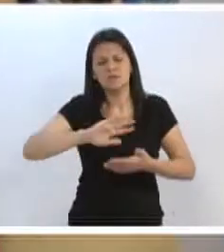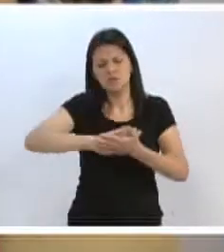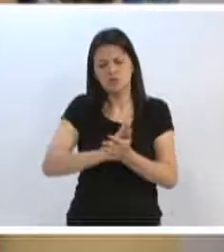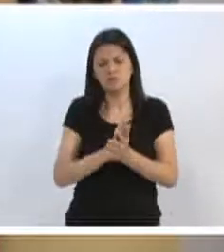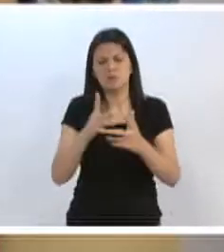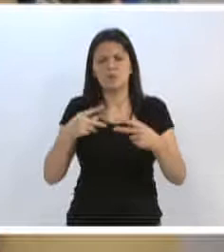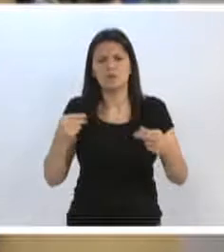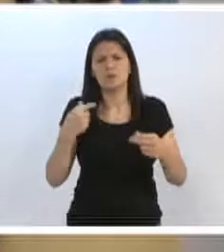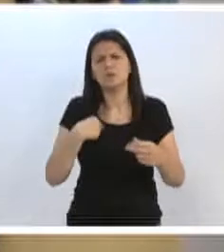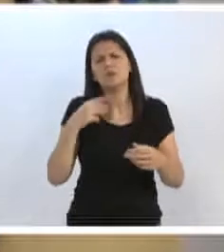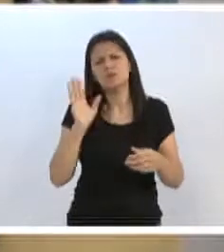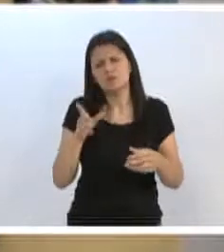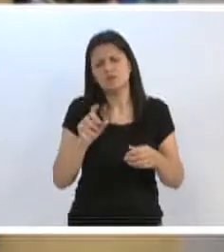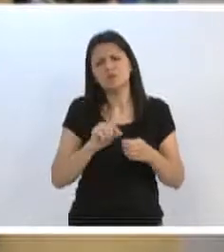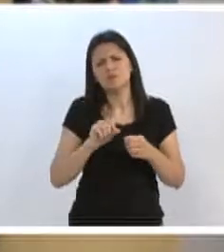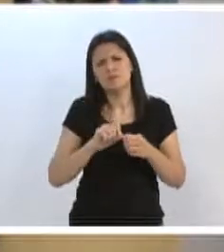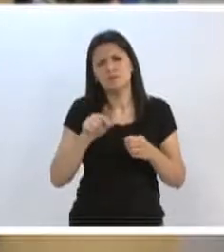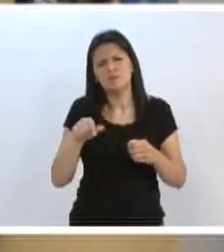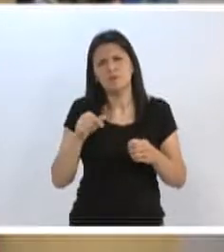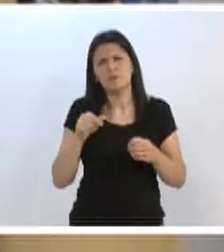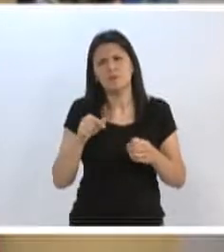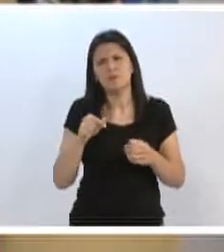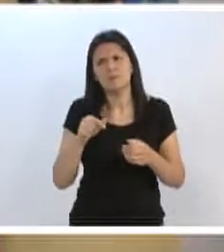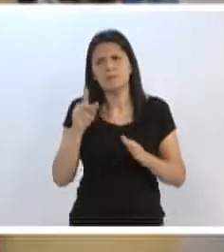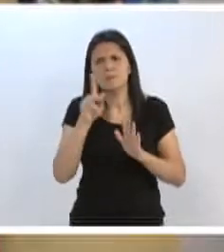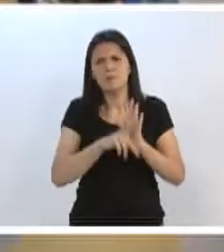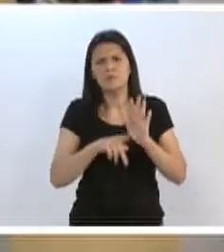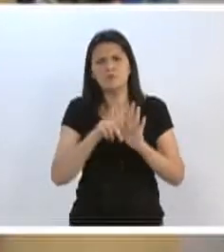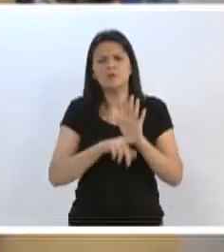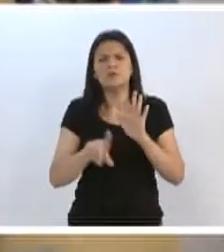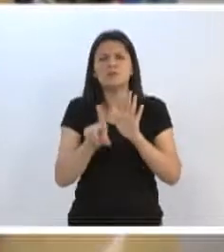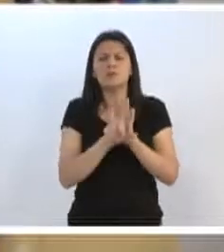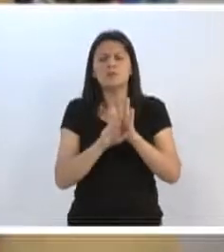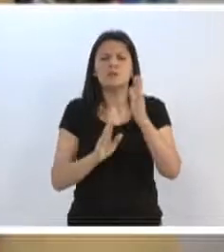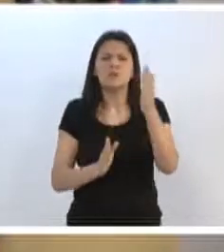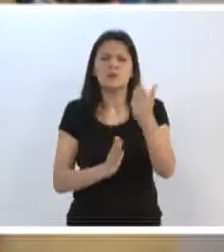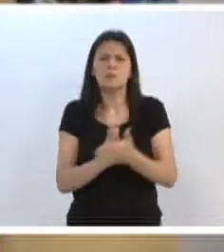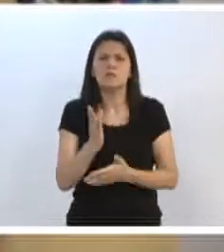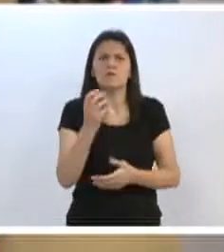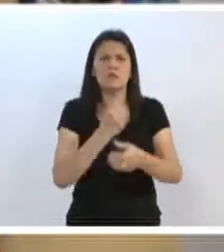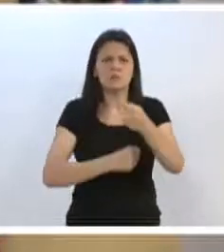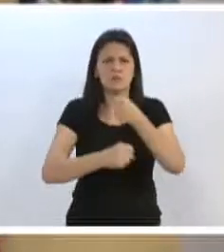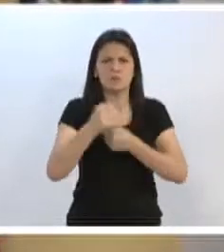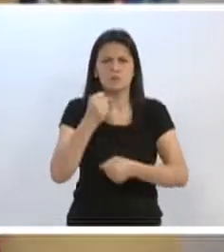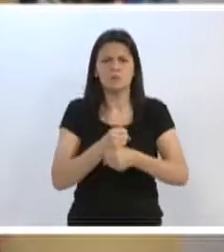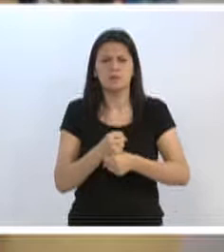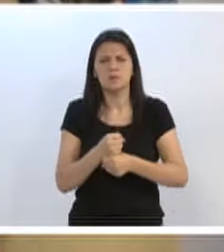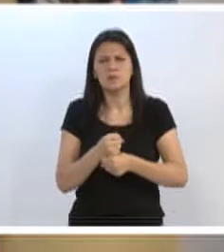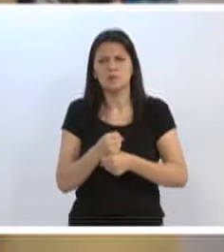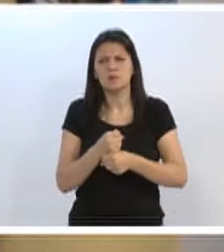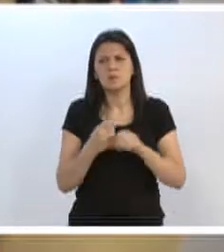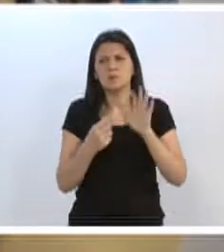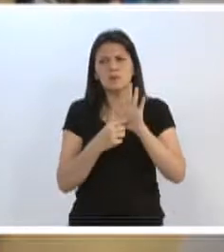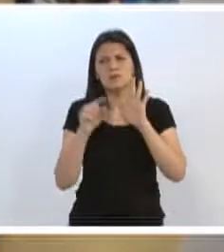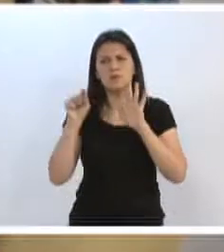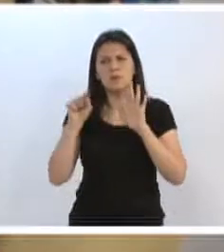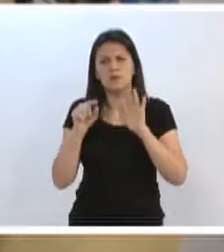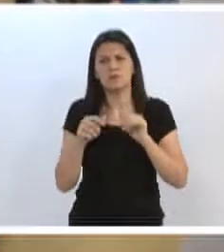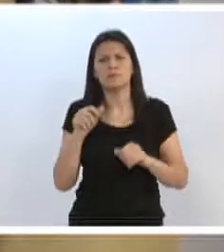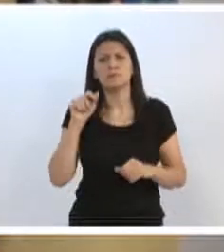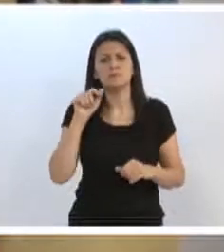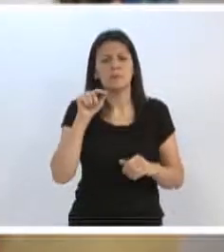Eu tinha encaminhei aqui um projeto de lei que foi aprovado nessa casa no ano passado, inclusive mostrar aqui, a Lei